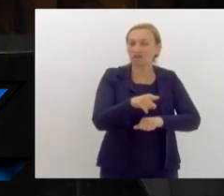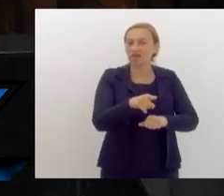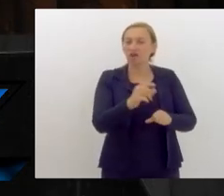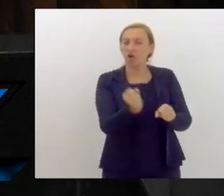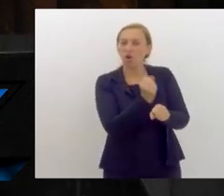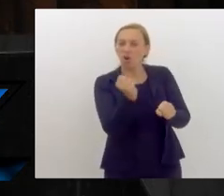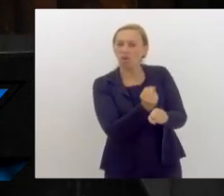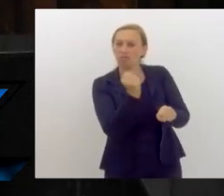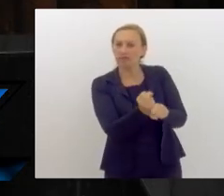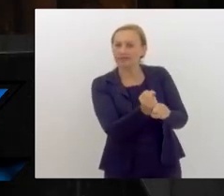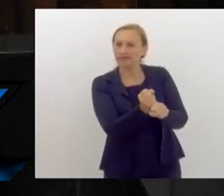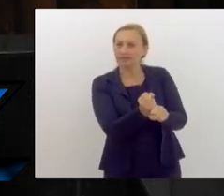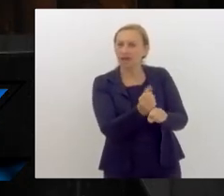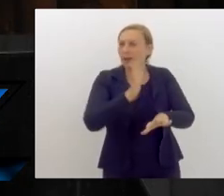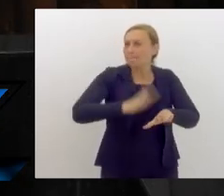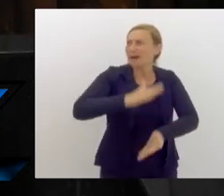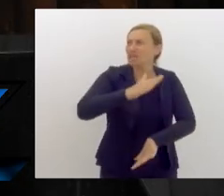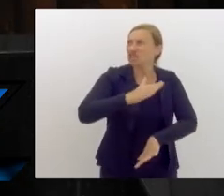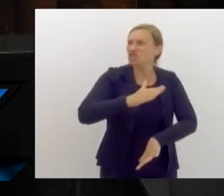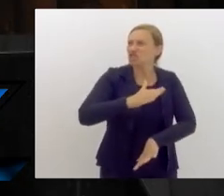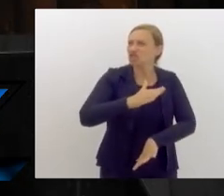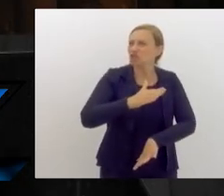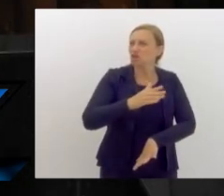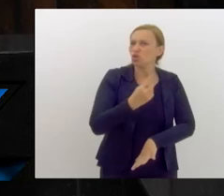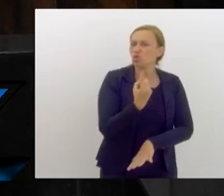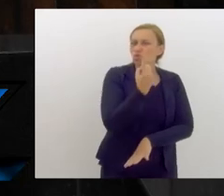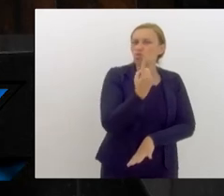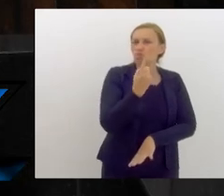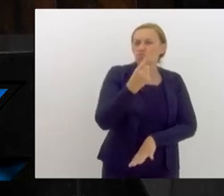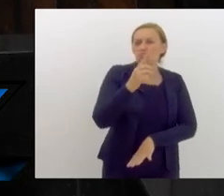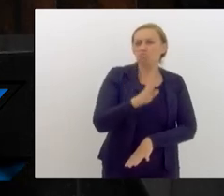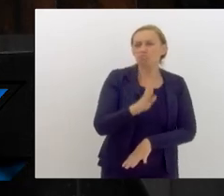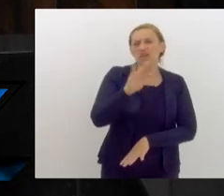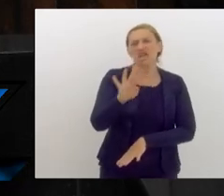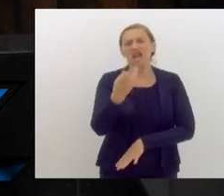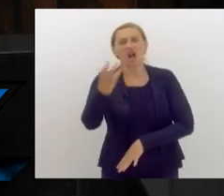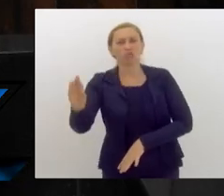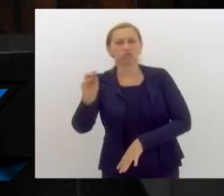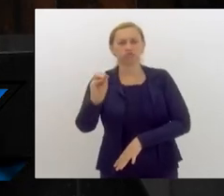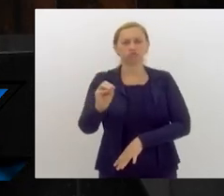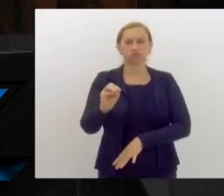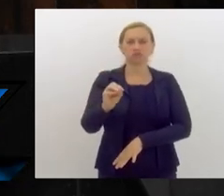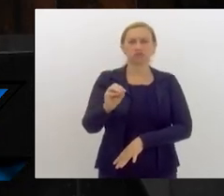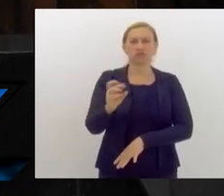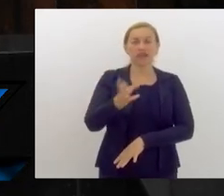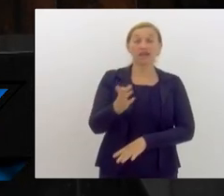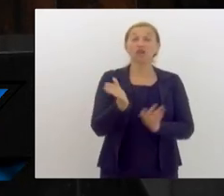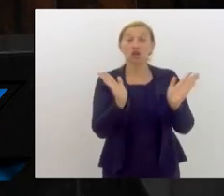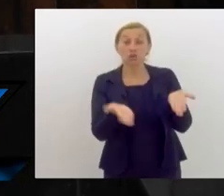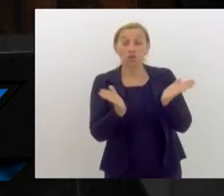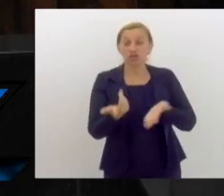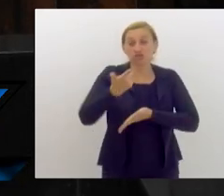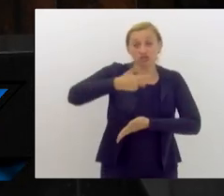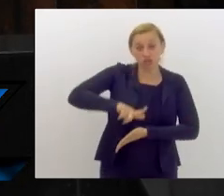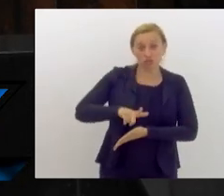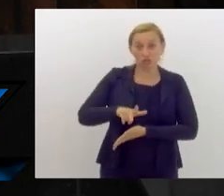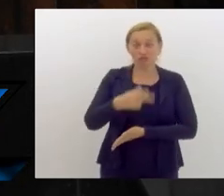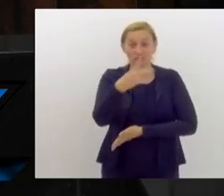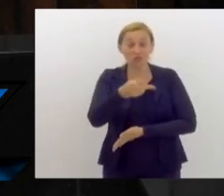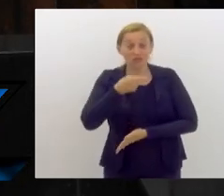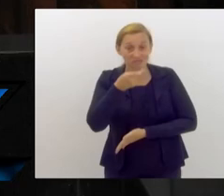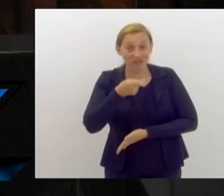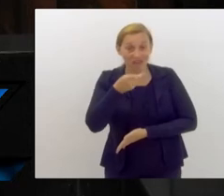obras mas de um bilhão de reais e hoje mais uma vez na sua